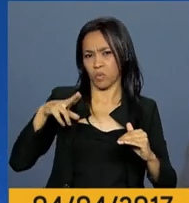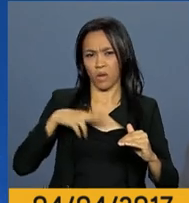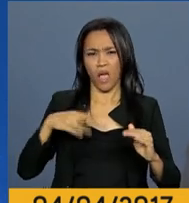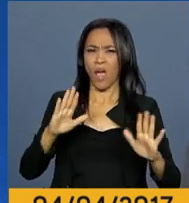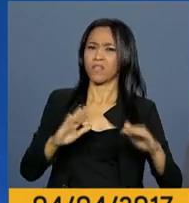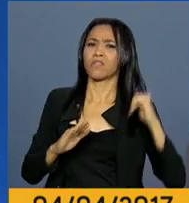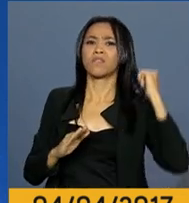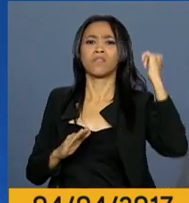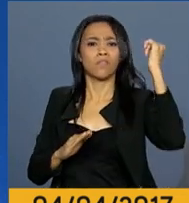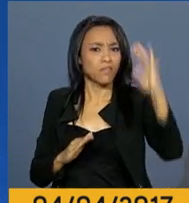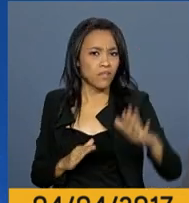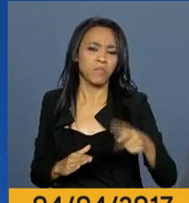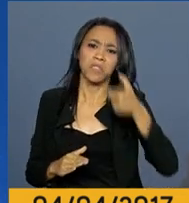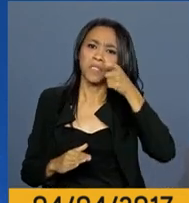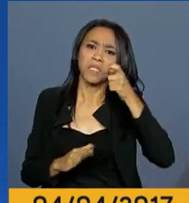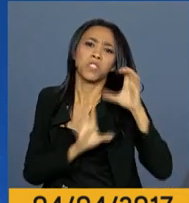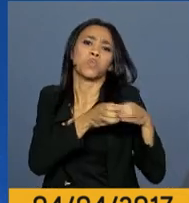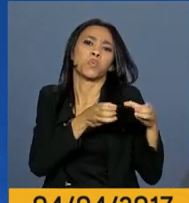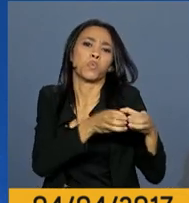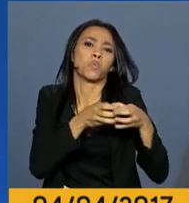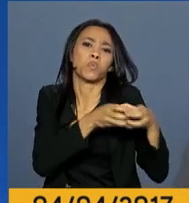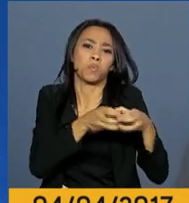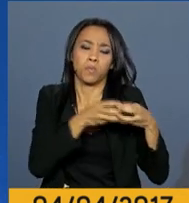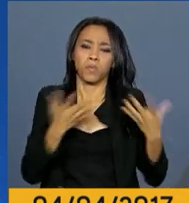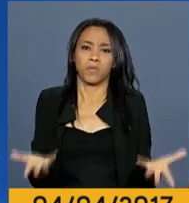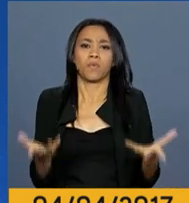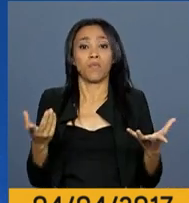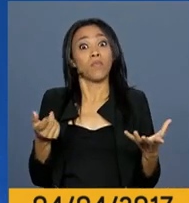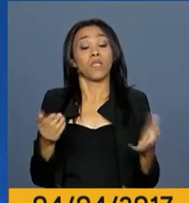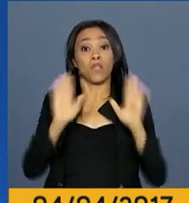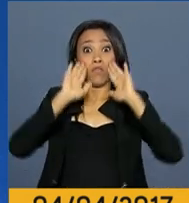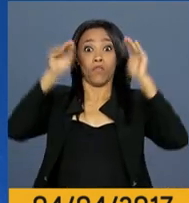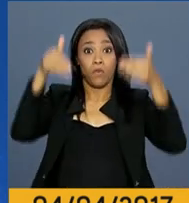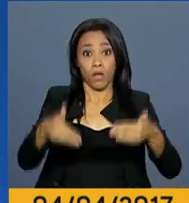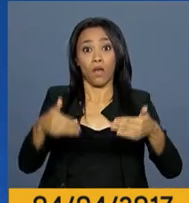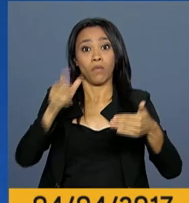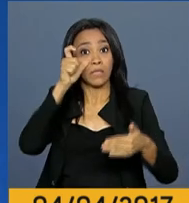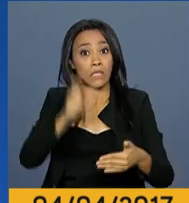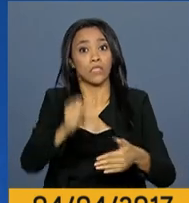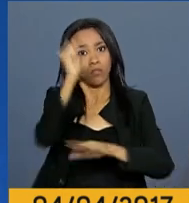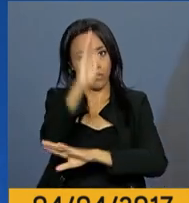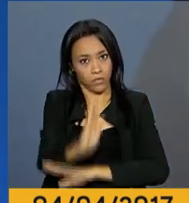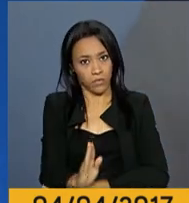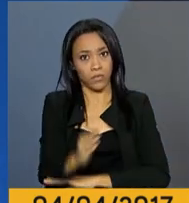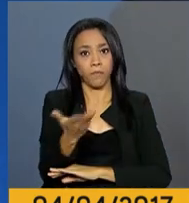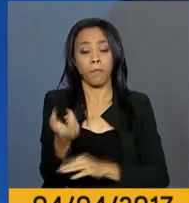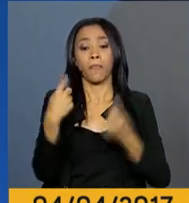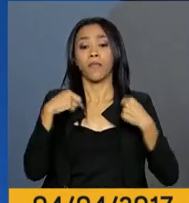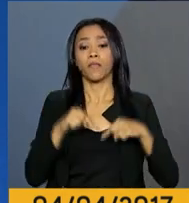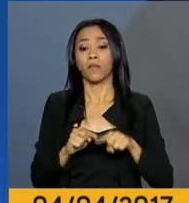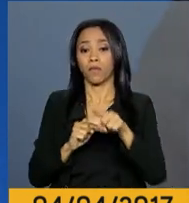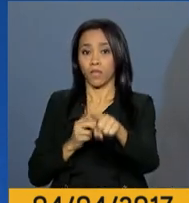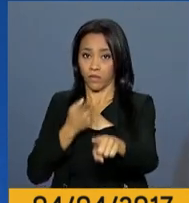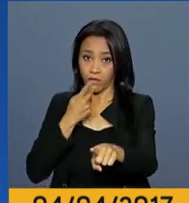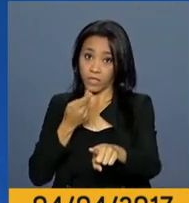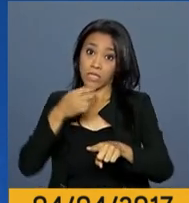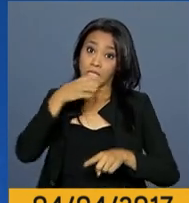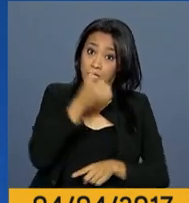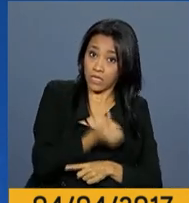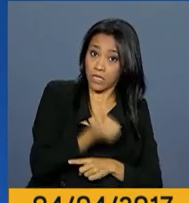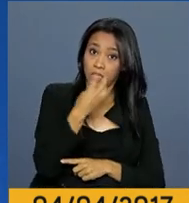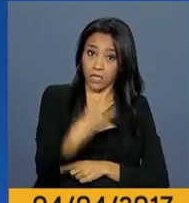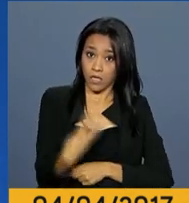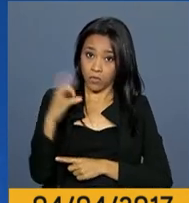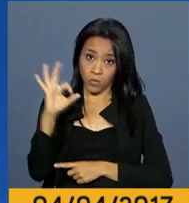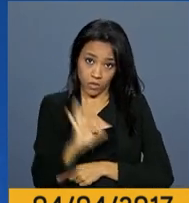ser avaliada com os olhos do Brasil. E até digo aos senhores o seguinte, é interessante, nesse tópico da reforma previdenciária, sabe que cerca de